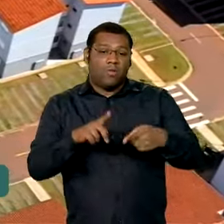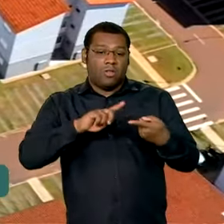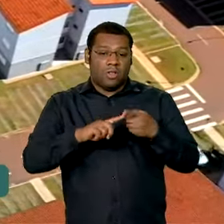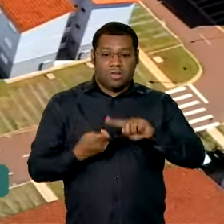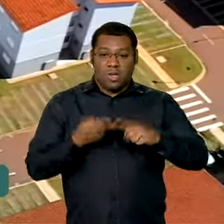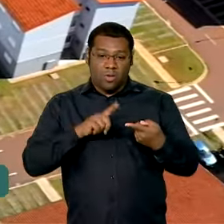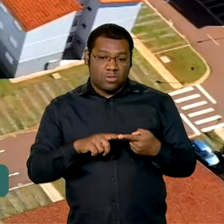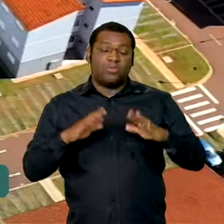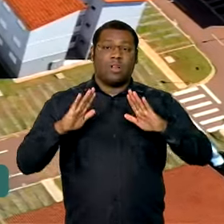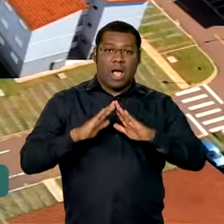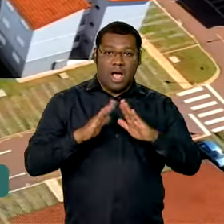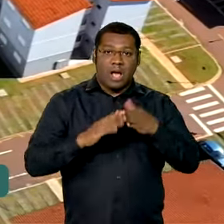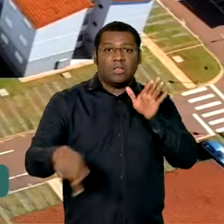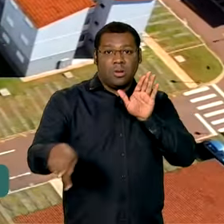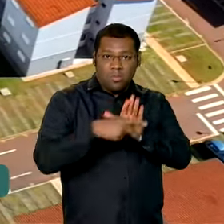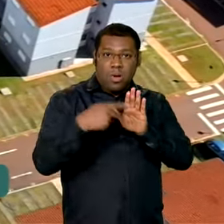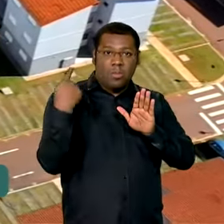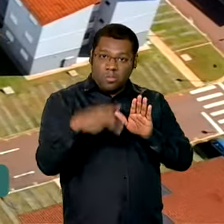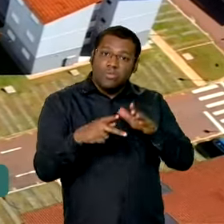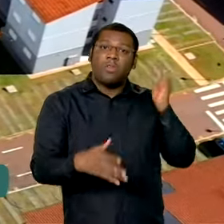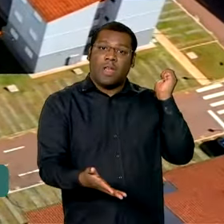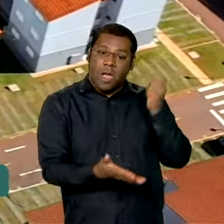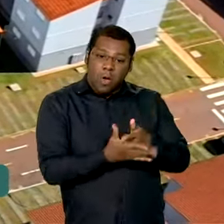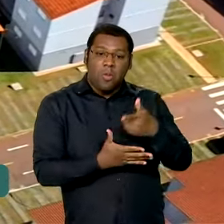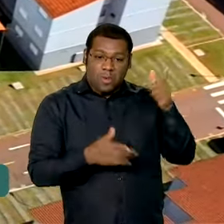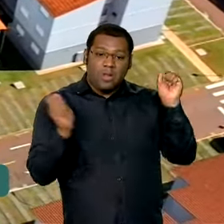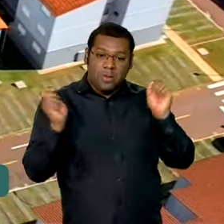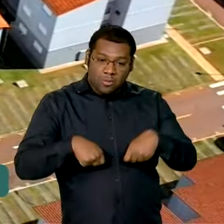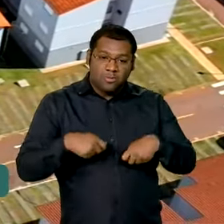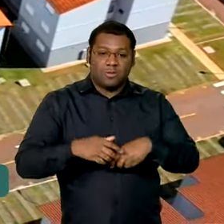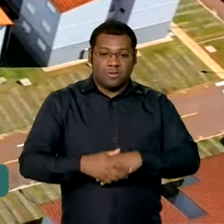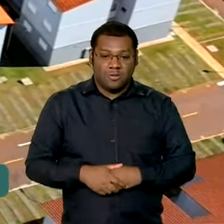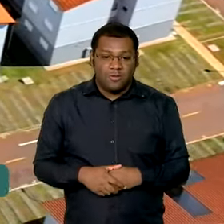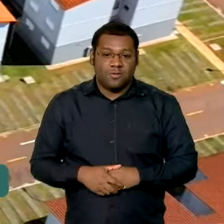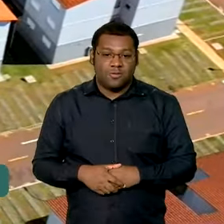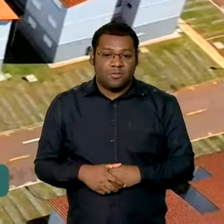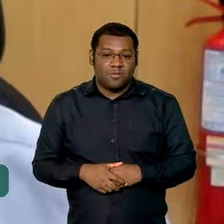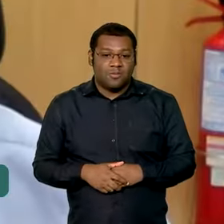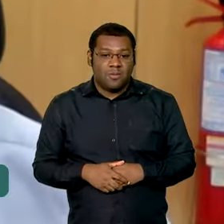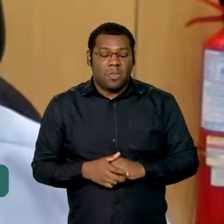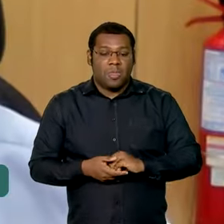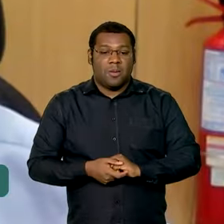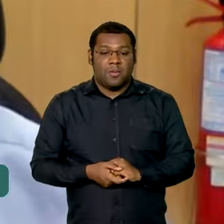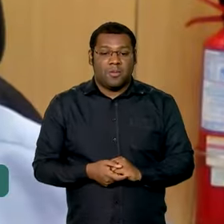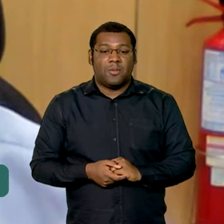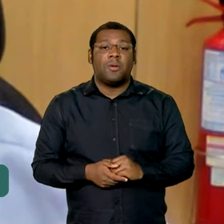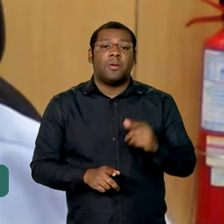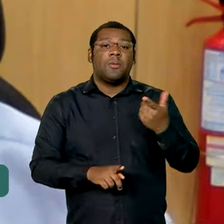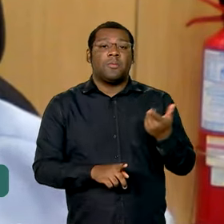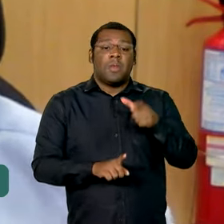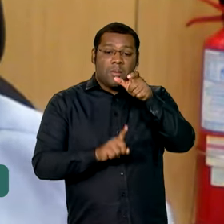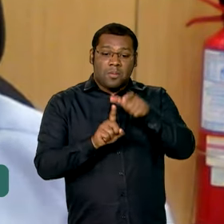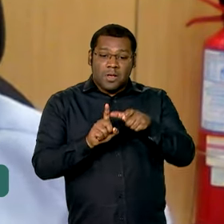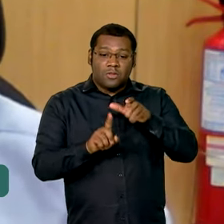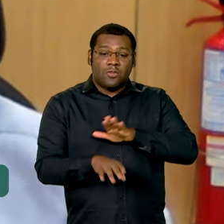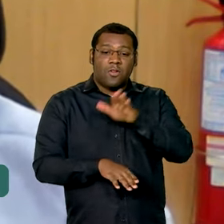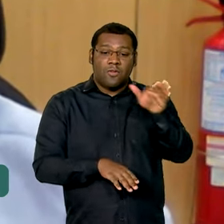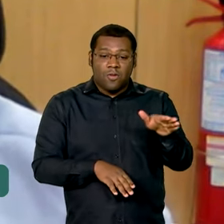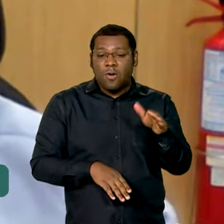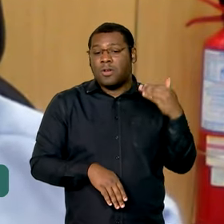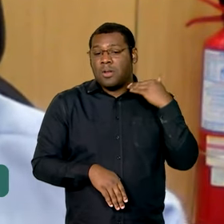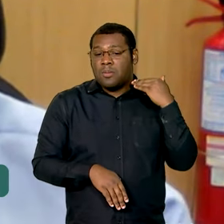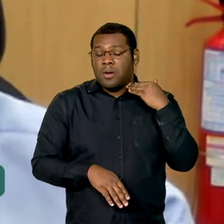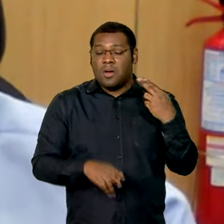que vai permitir novos financiamentos da casa própria no país. A pessoa foi na Caixa, financiou um